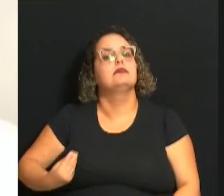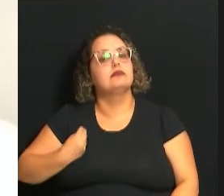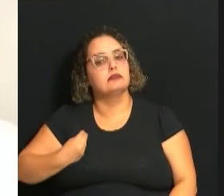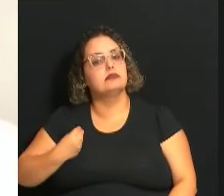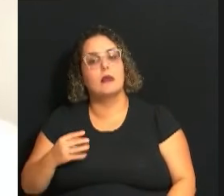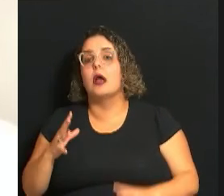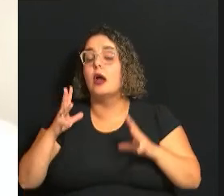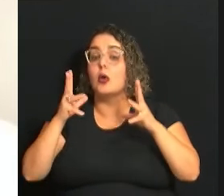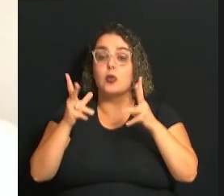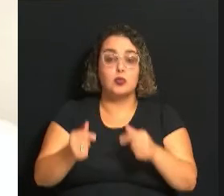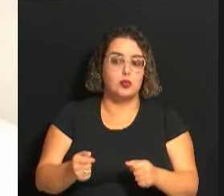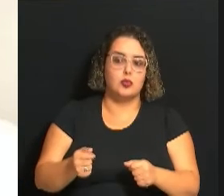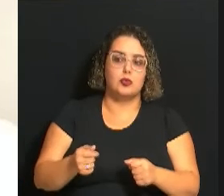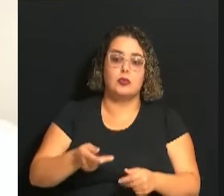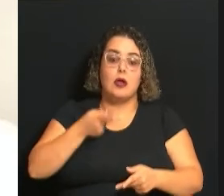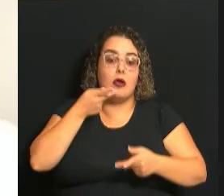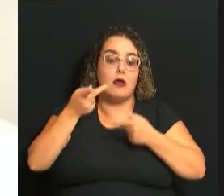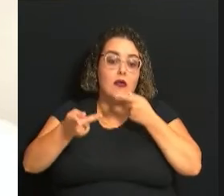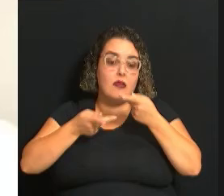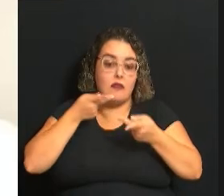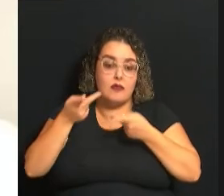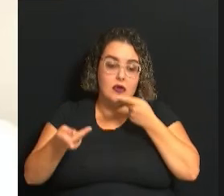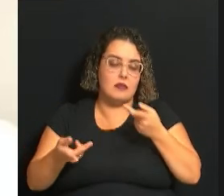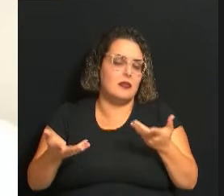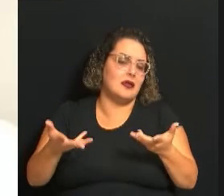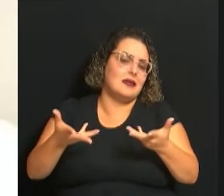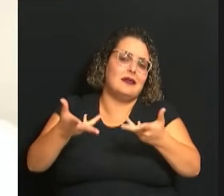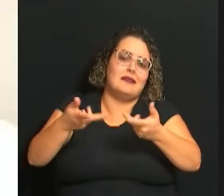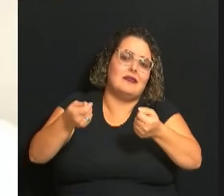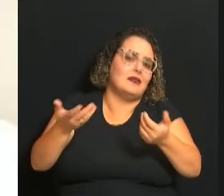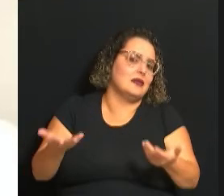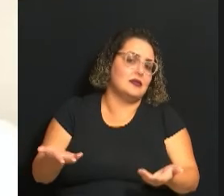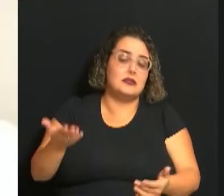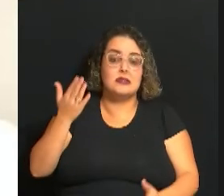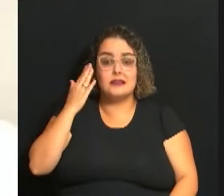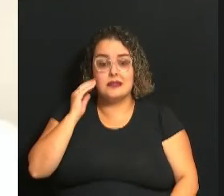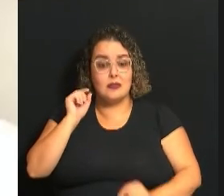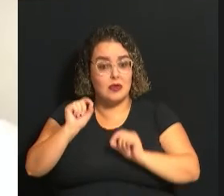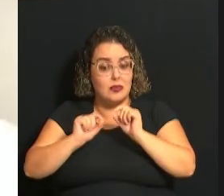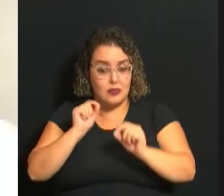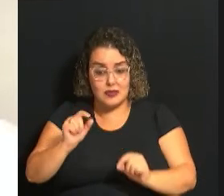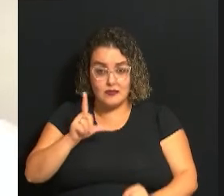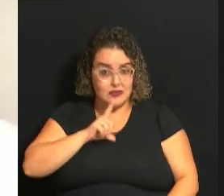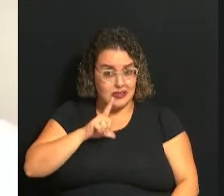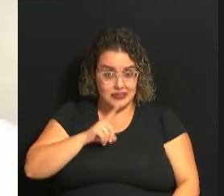isso, né, eu falo que é maravilhoso, né, saber que você tem com quem,